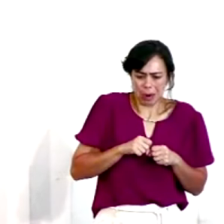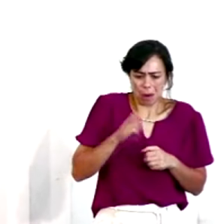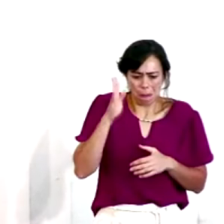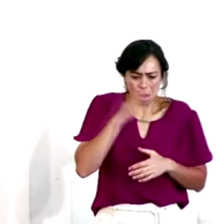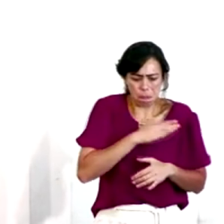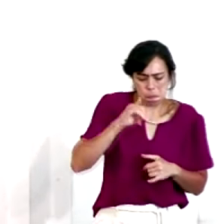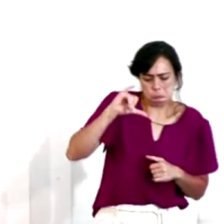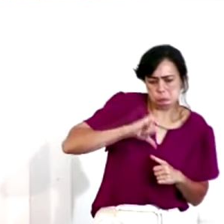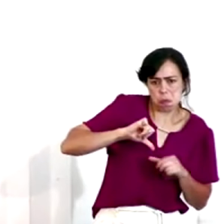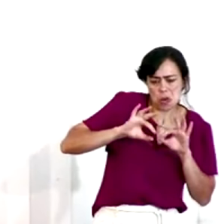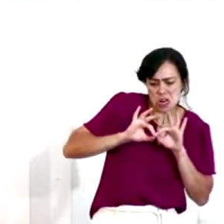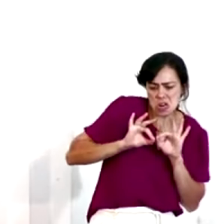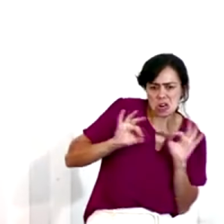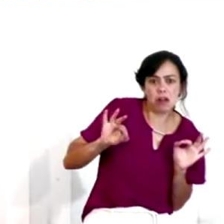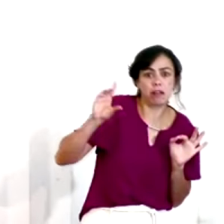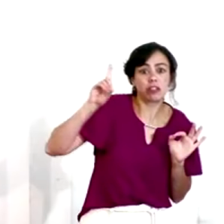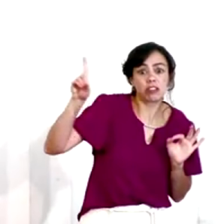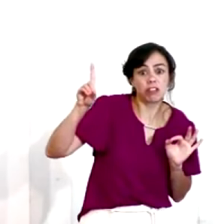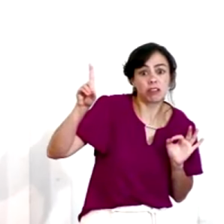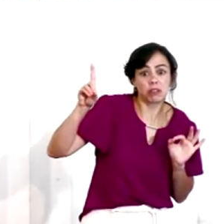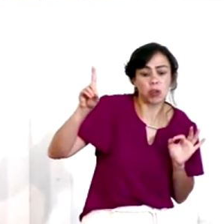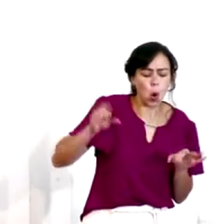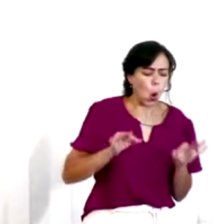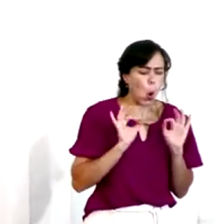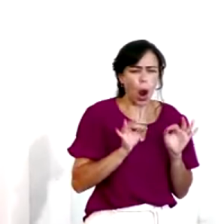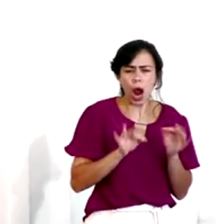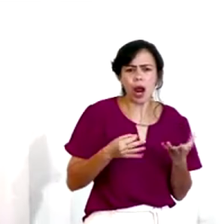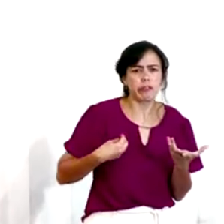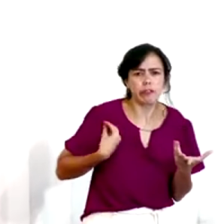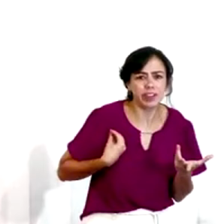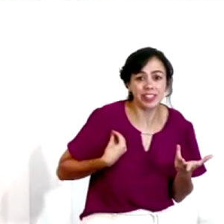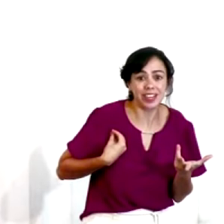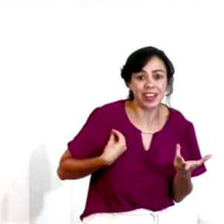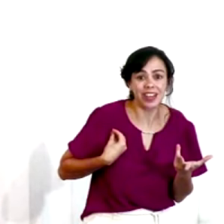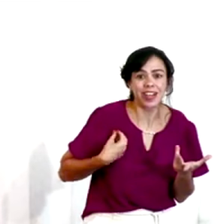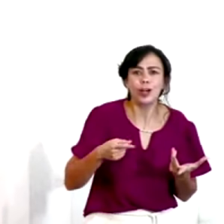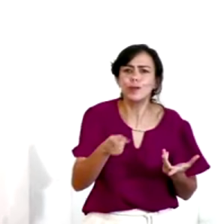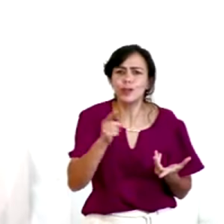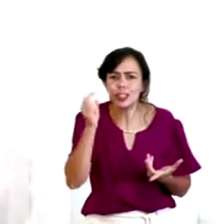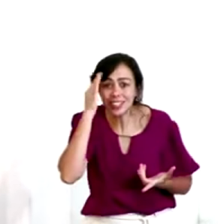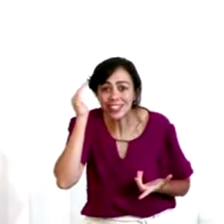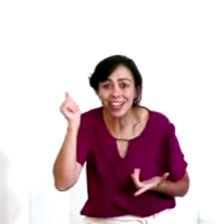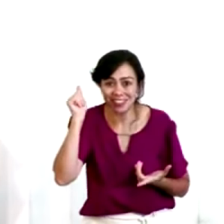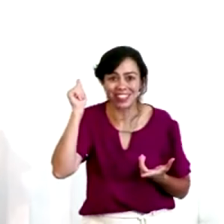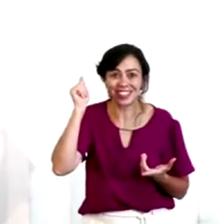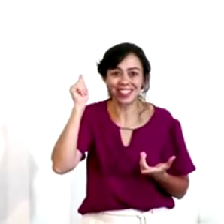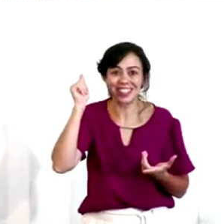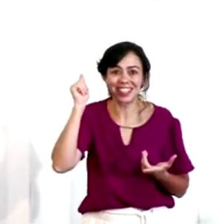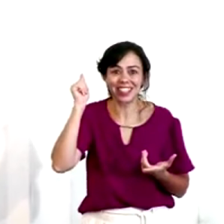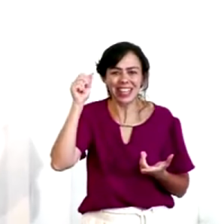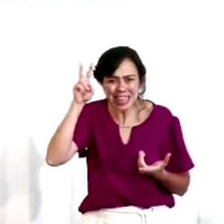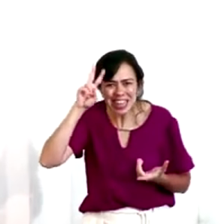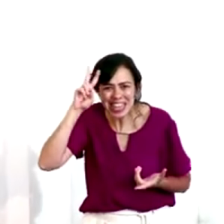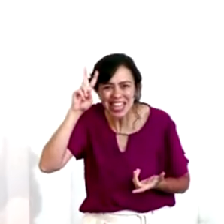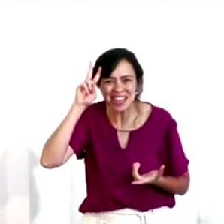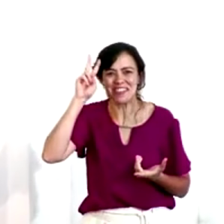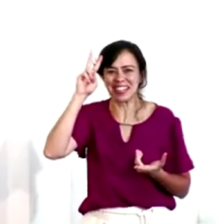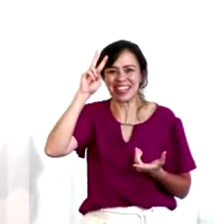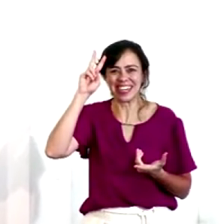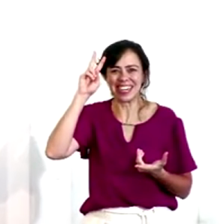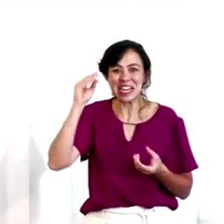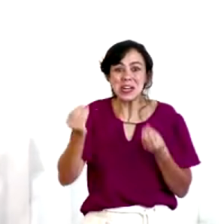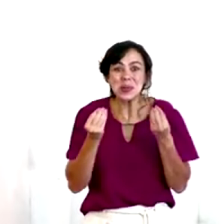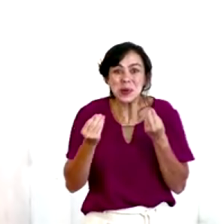sim, daquilo que o Senhor fez nos seus primeiros anos. Alguns tinham tanto fervor